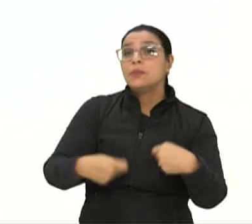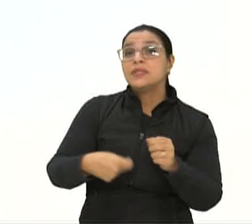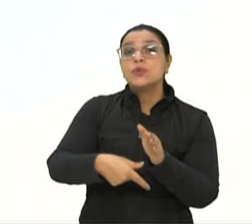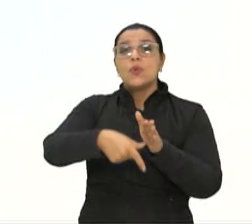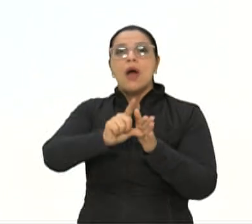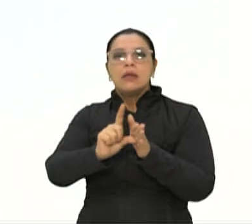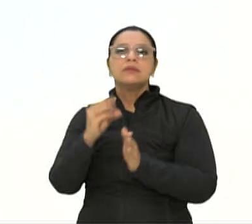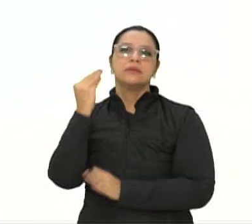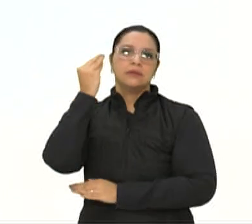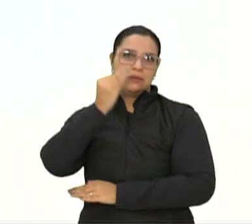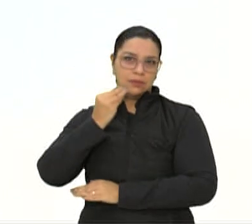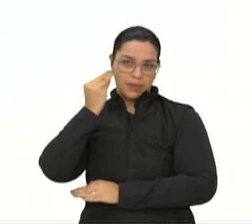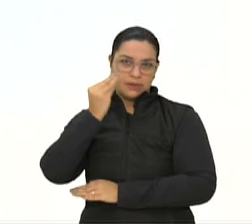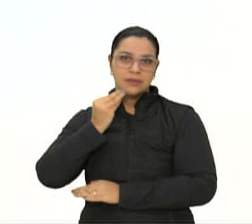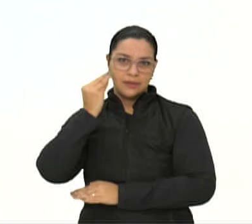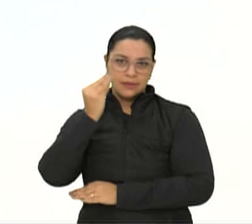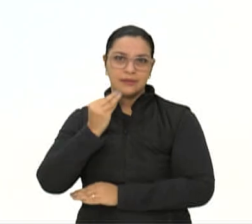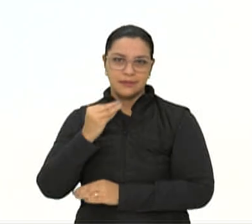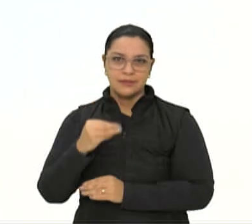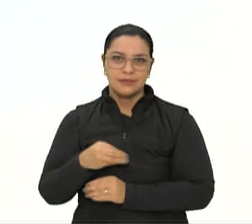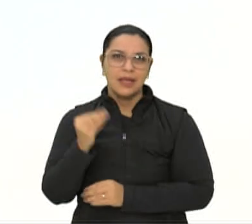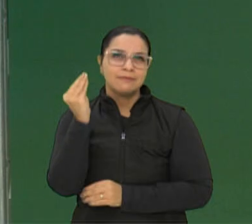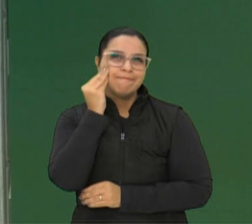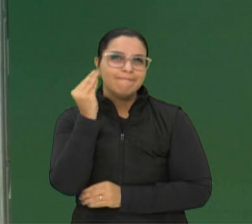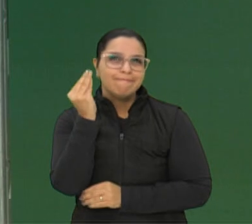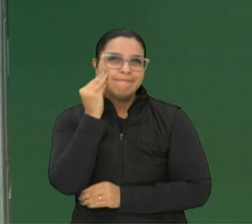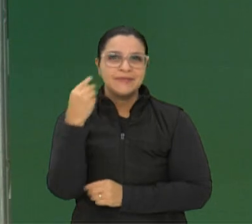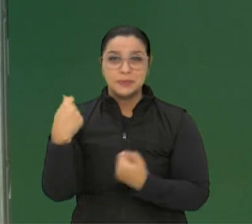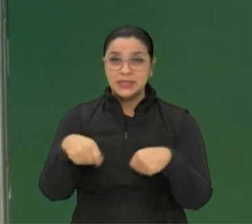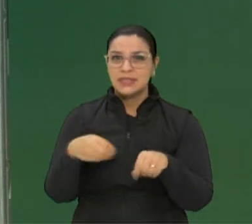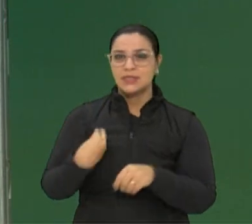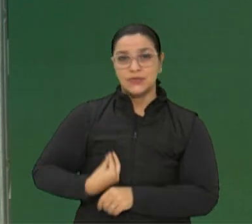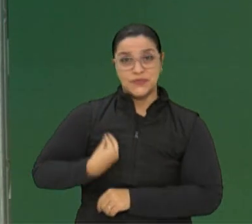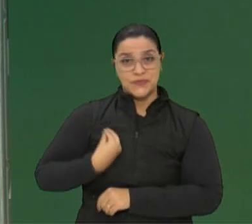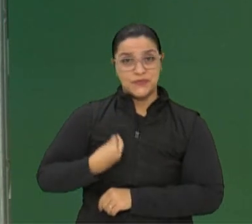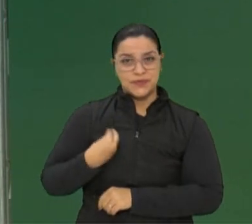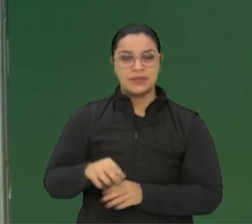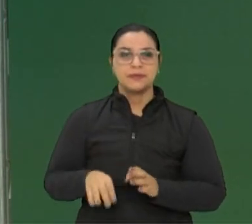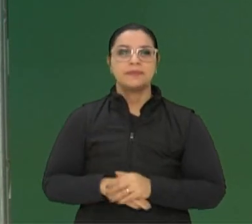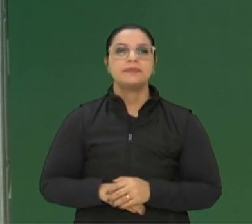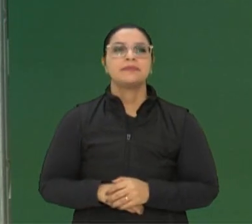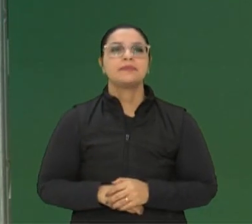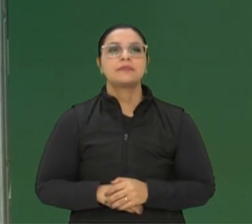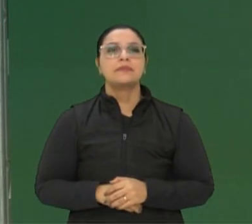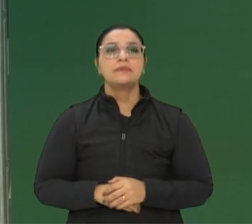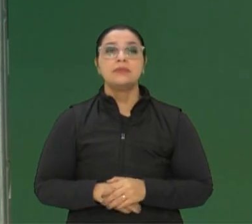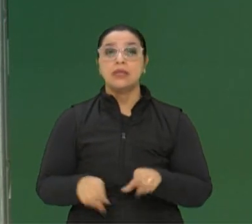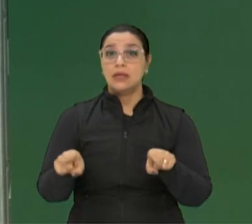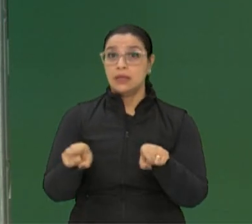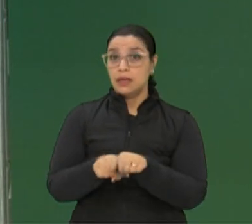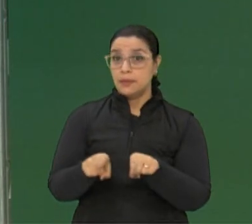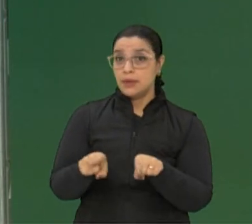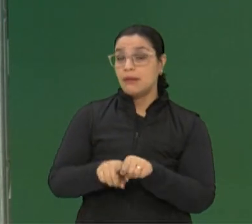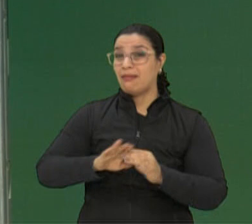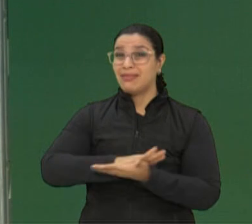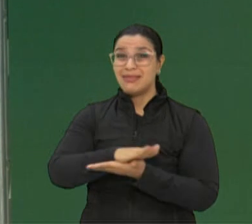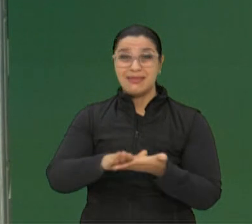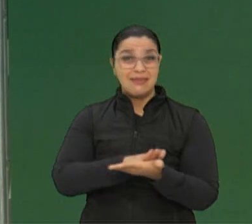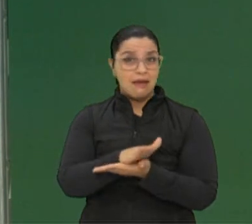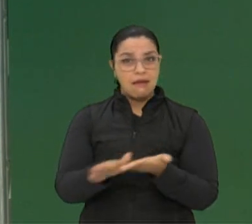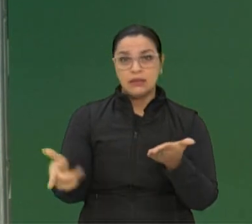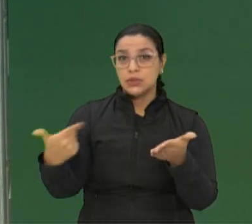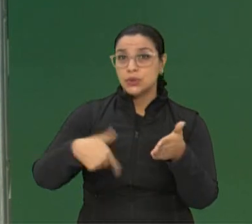a experiência, tá? Algo experimental ali, que você vivenciou, viveu, né? Pois nada